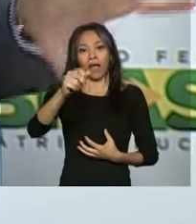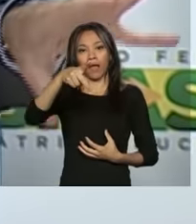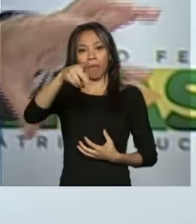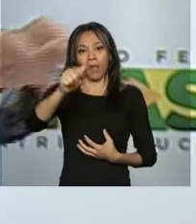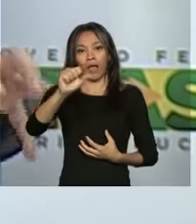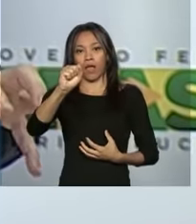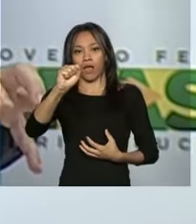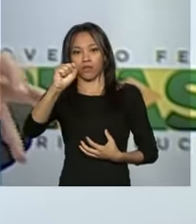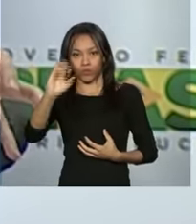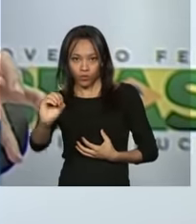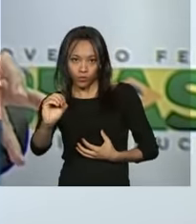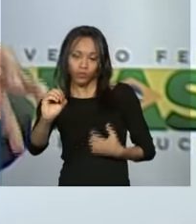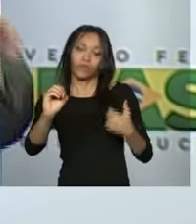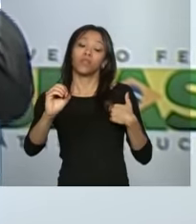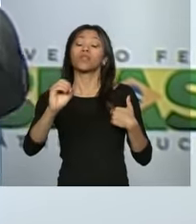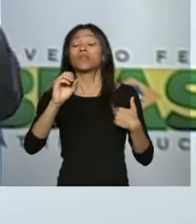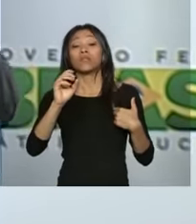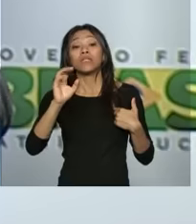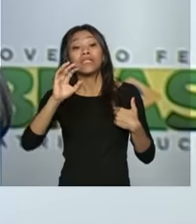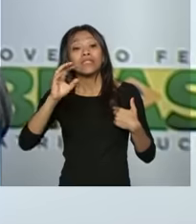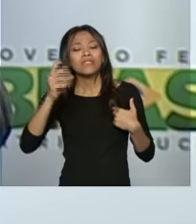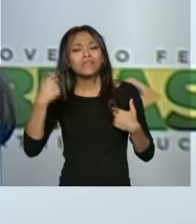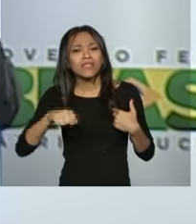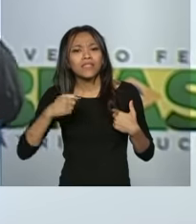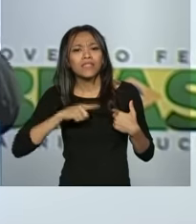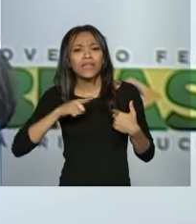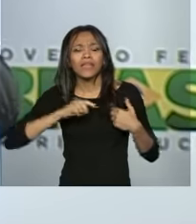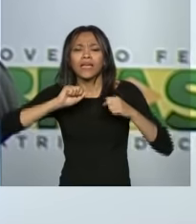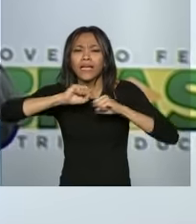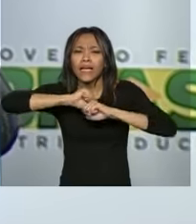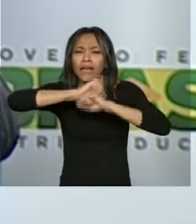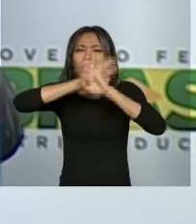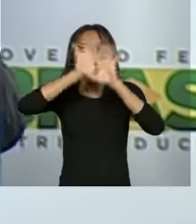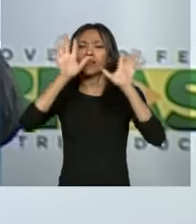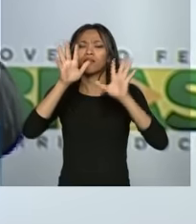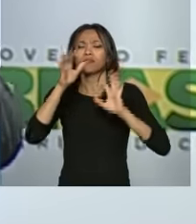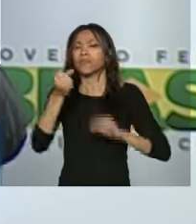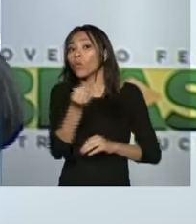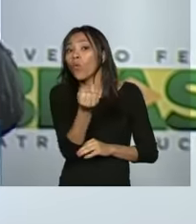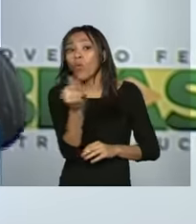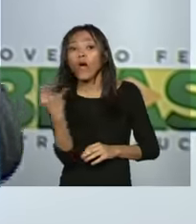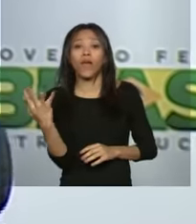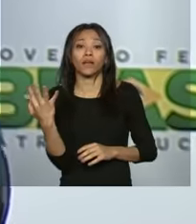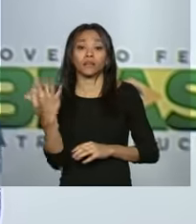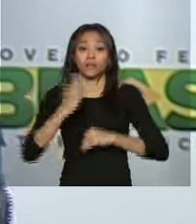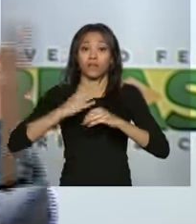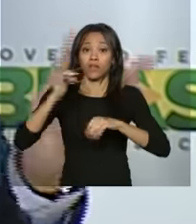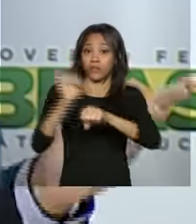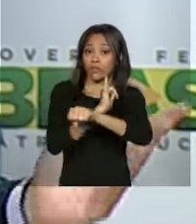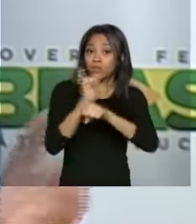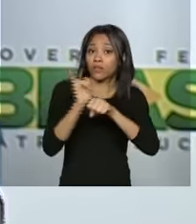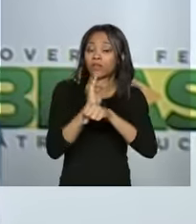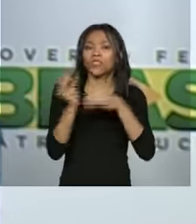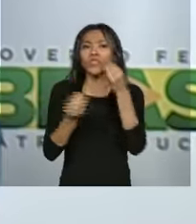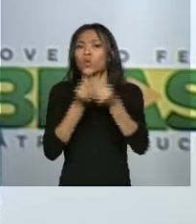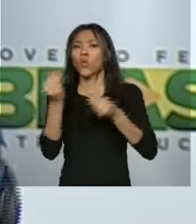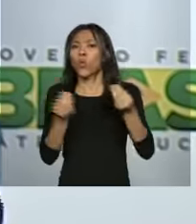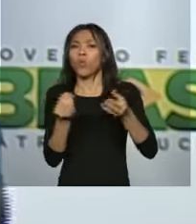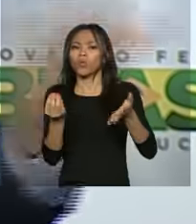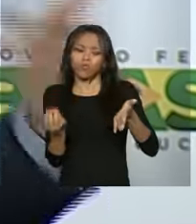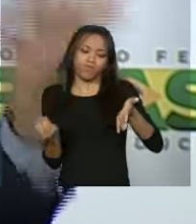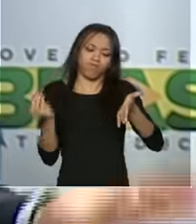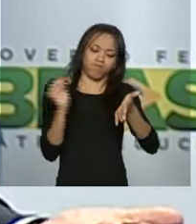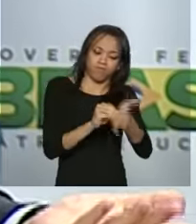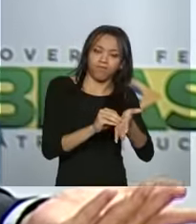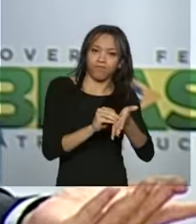mas vai se definir cada vez melhor com mais clareza Quais são os procedimentos e os registros porque um dos grandes problem assim